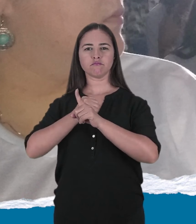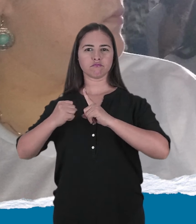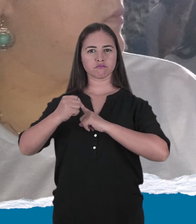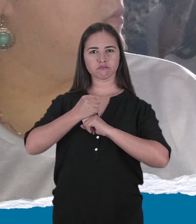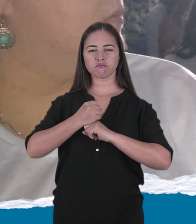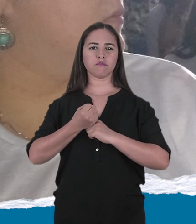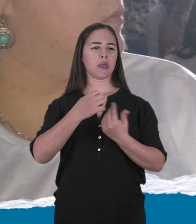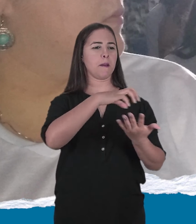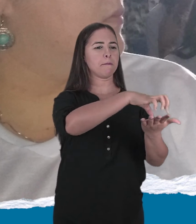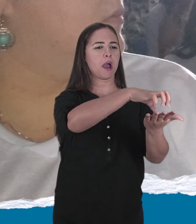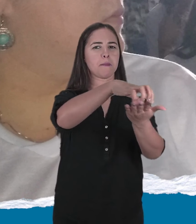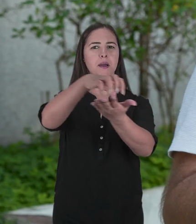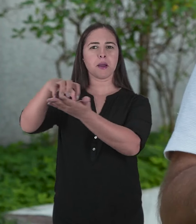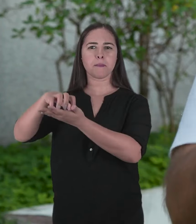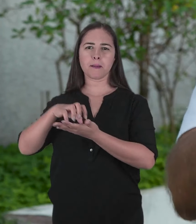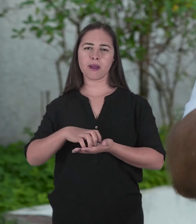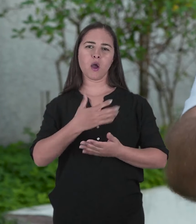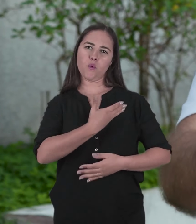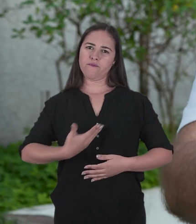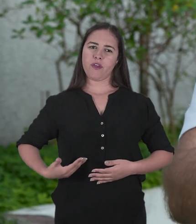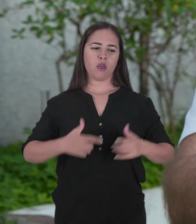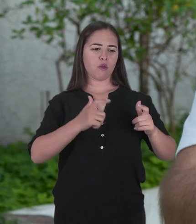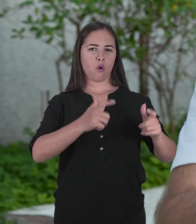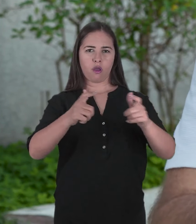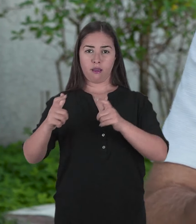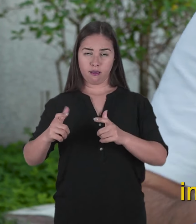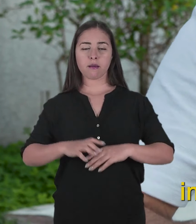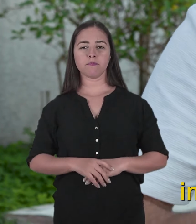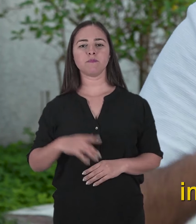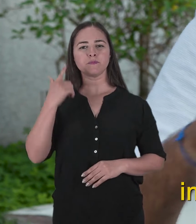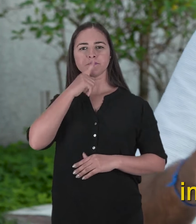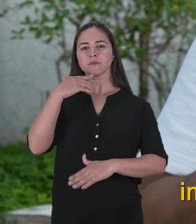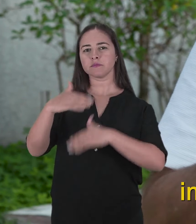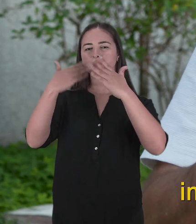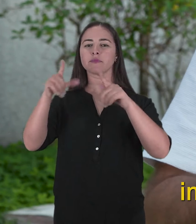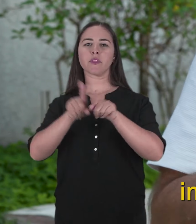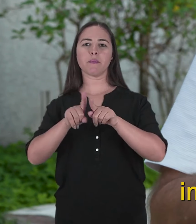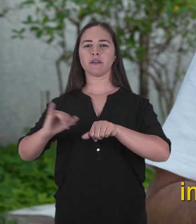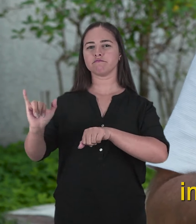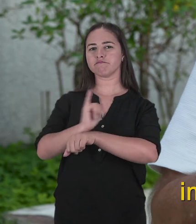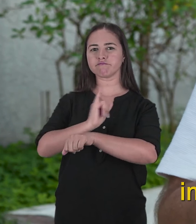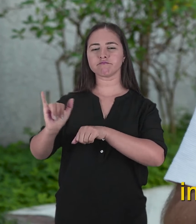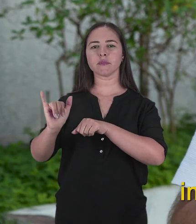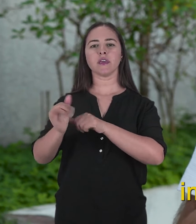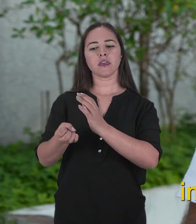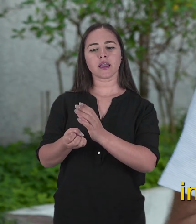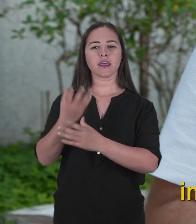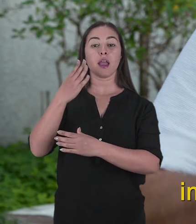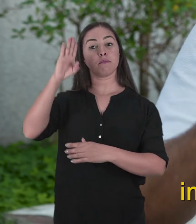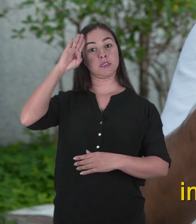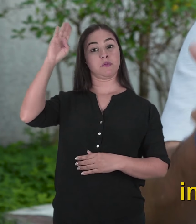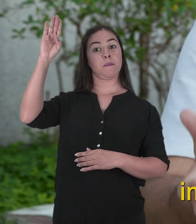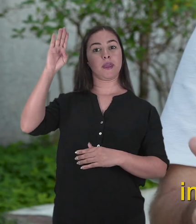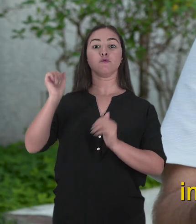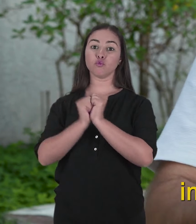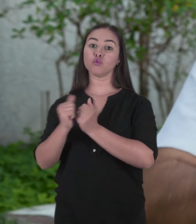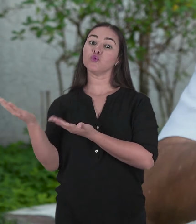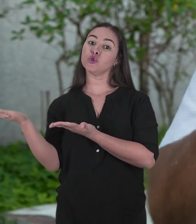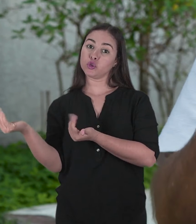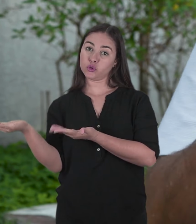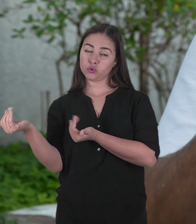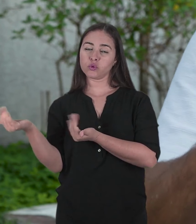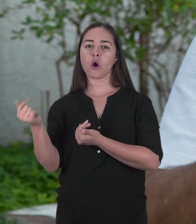vários setores dos governos locais, né, para desenvolver também estratégias de implementação, principalmente com